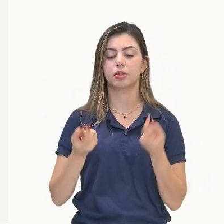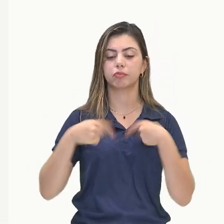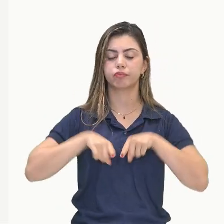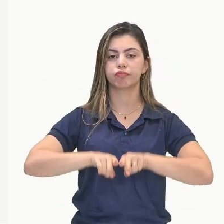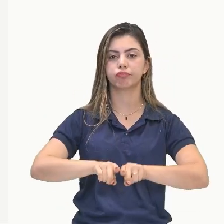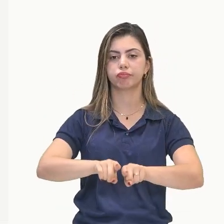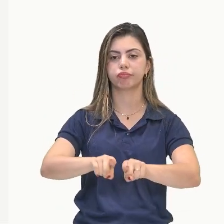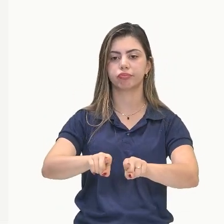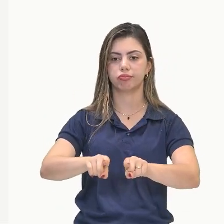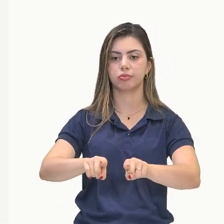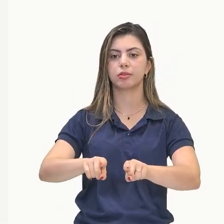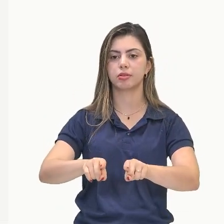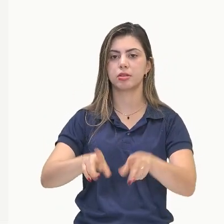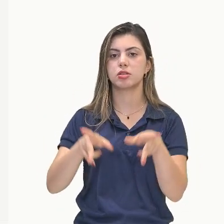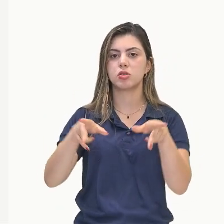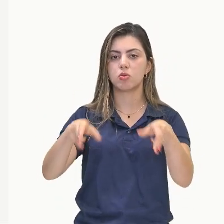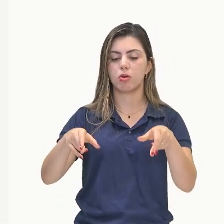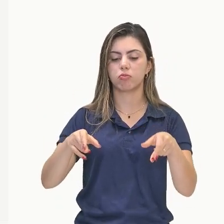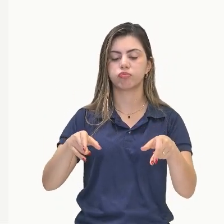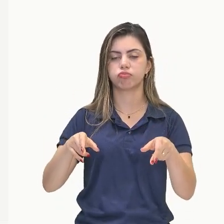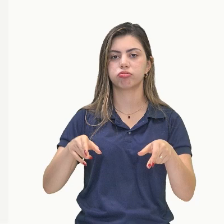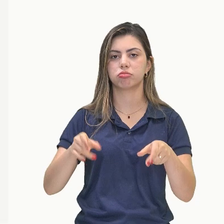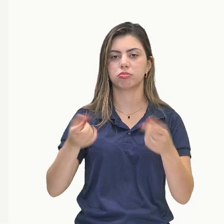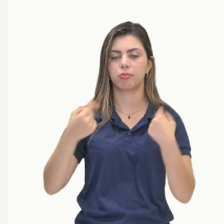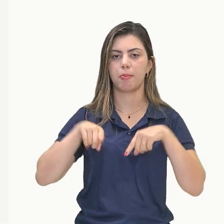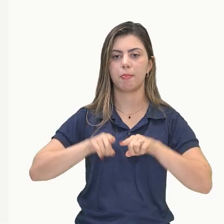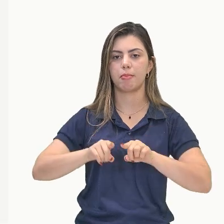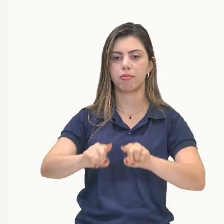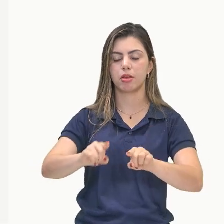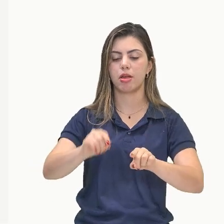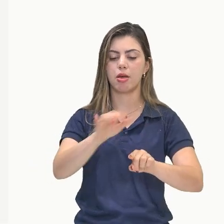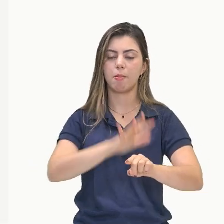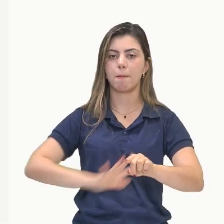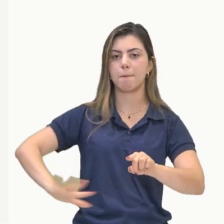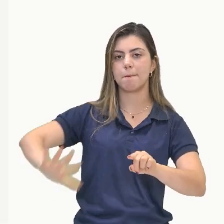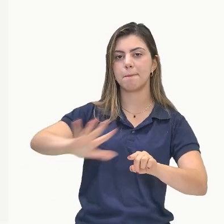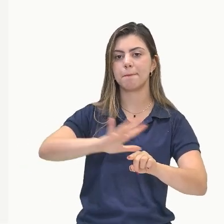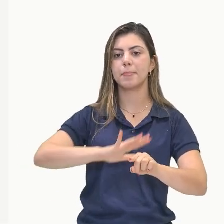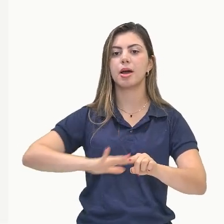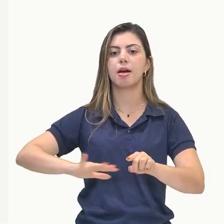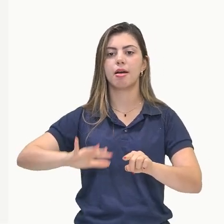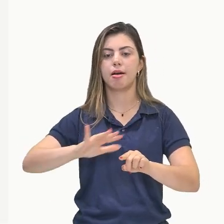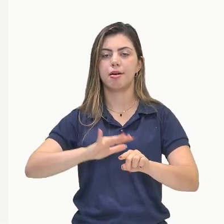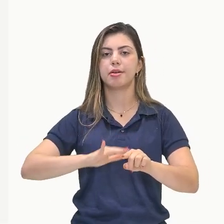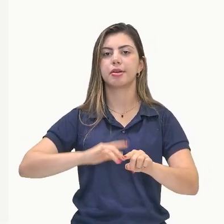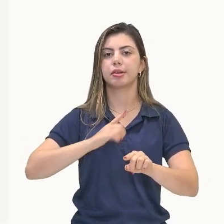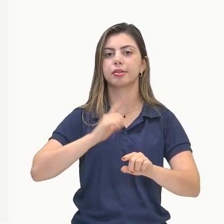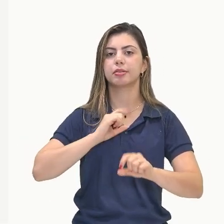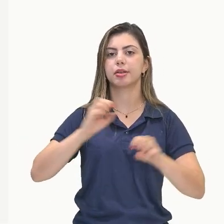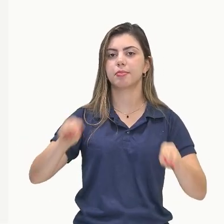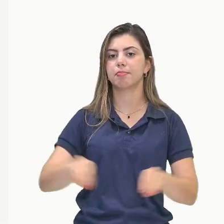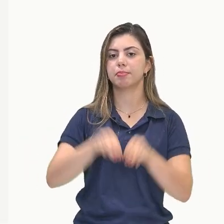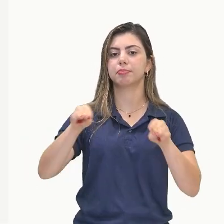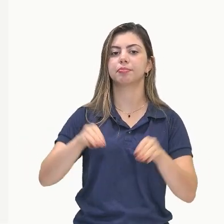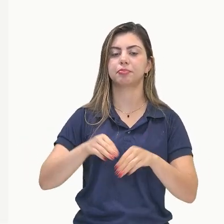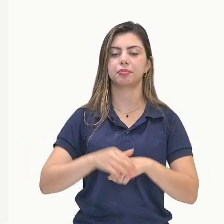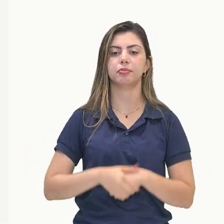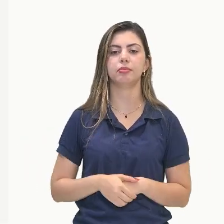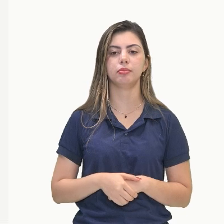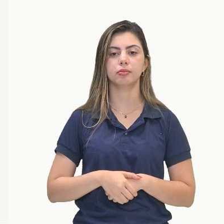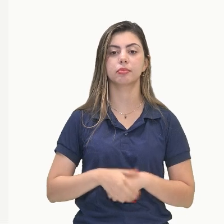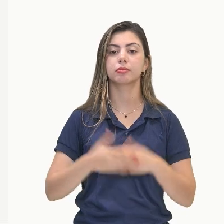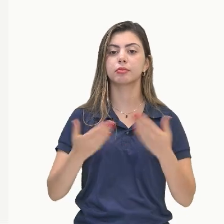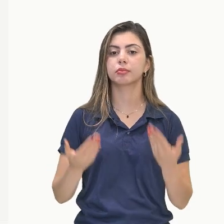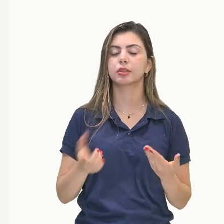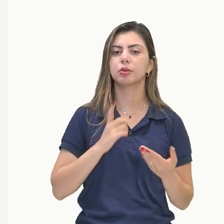com linhas equidistantes entre si, paralelas, é o campo magnético B, nessa região. E entra nele